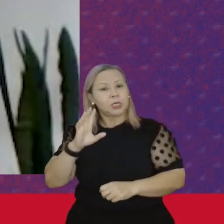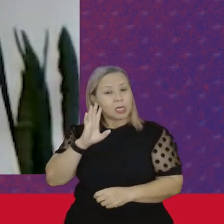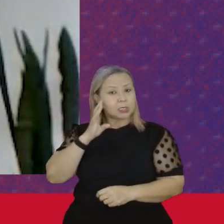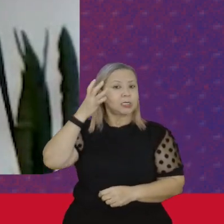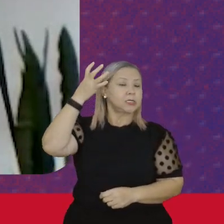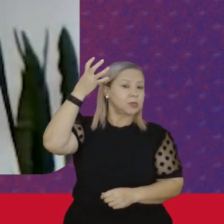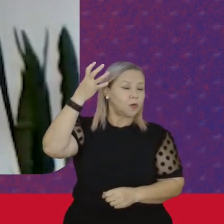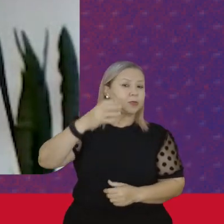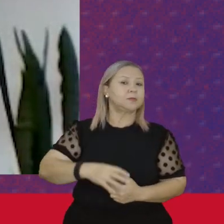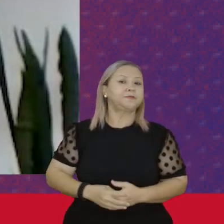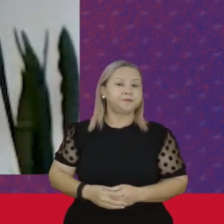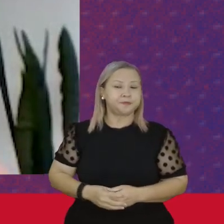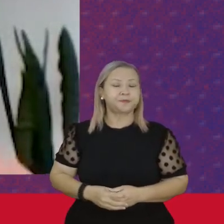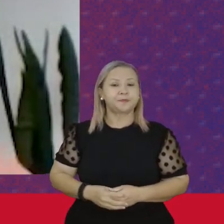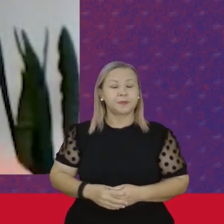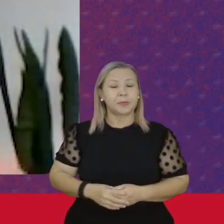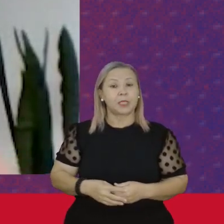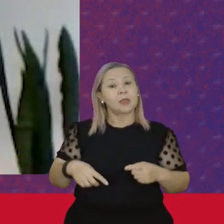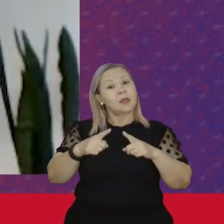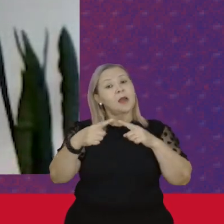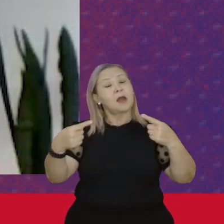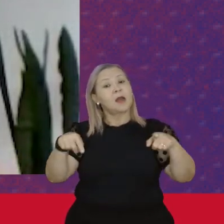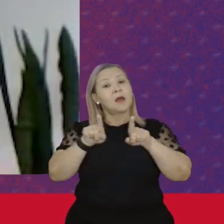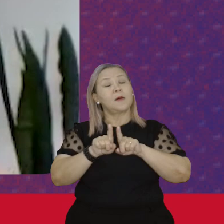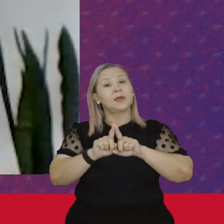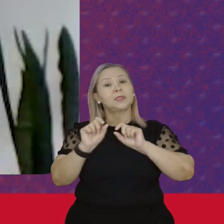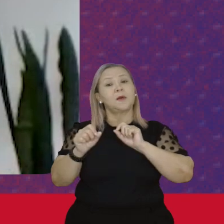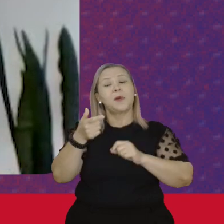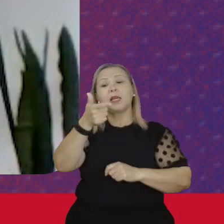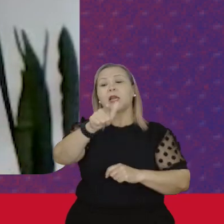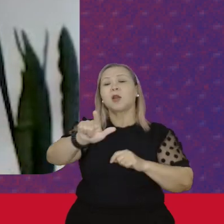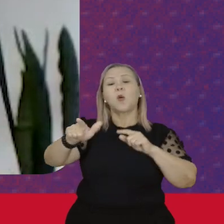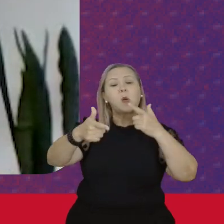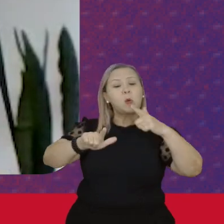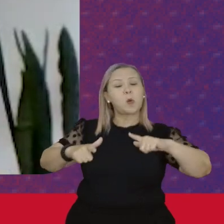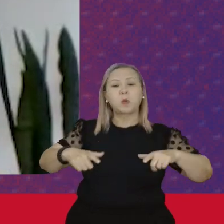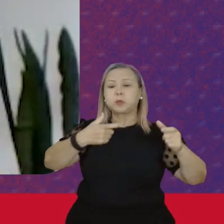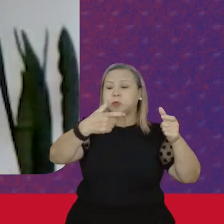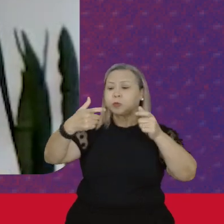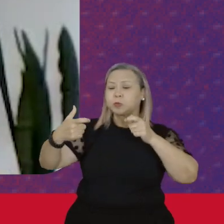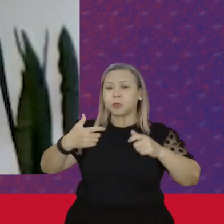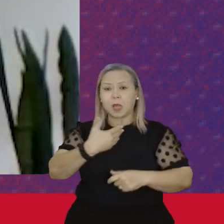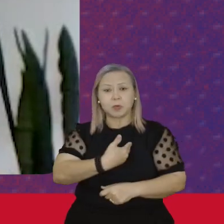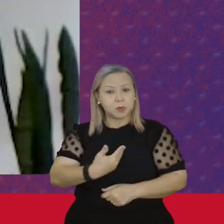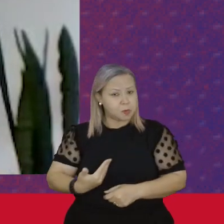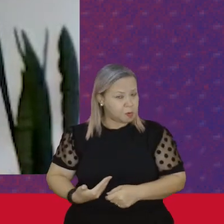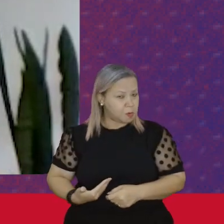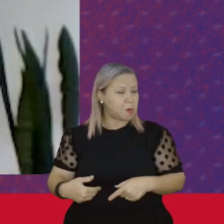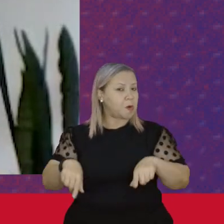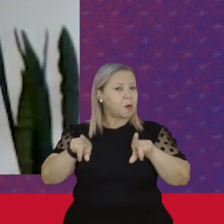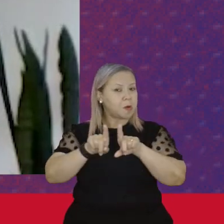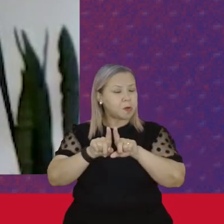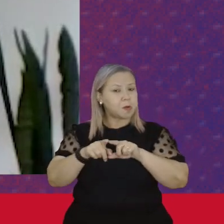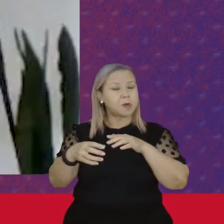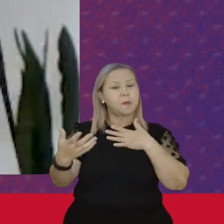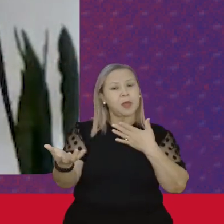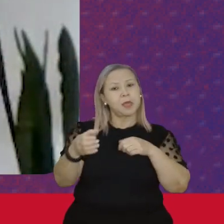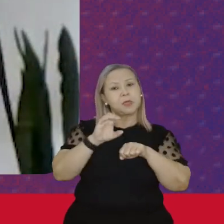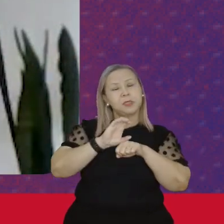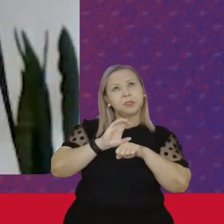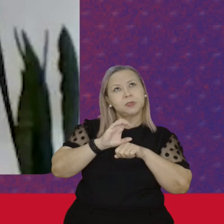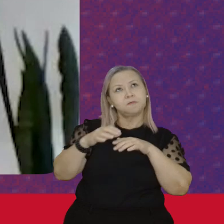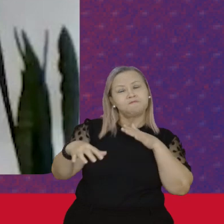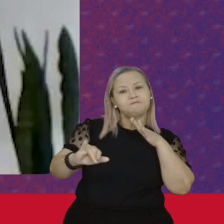tomadas de decisões, digamos, mas também nas outras esferas públicas, né, em outros espaços públicos de constituição de poder